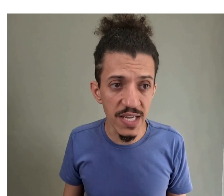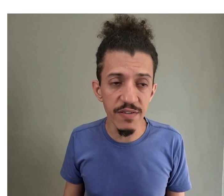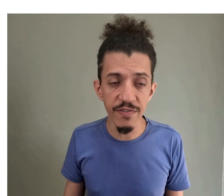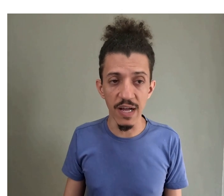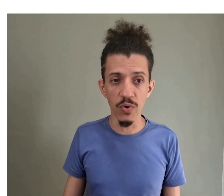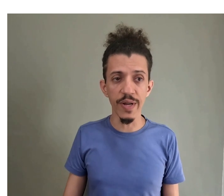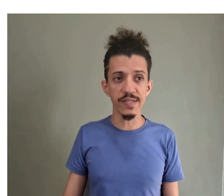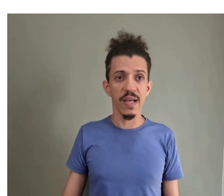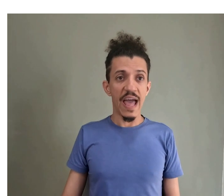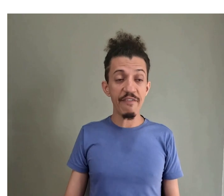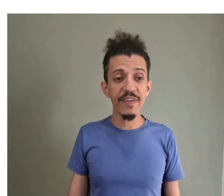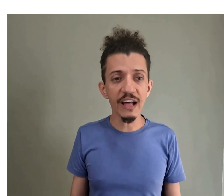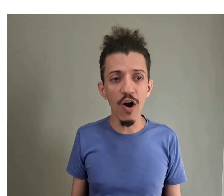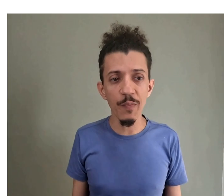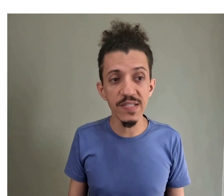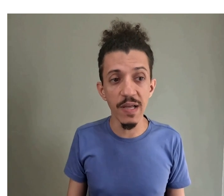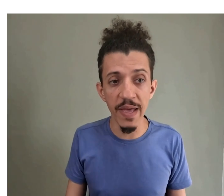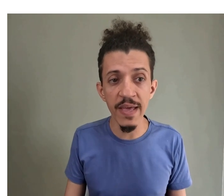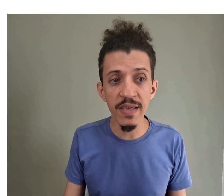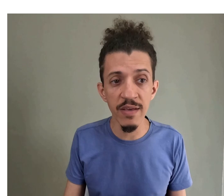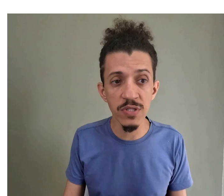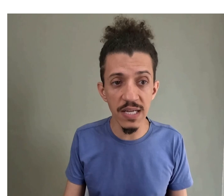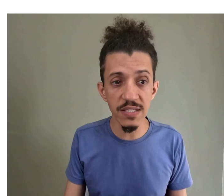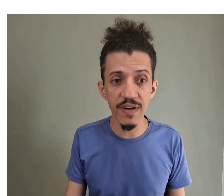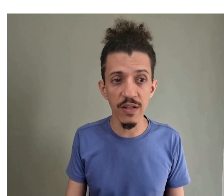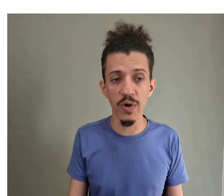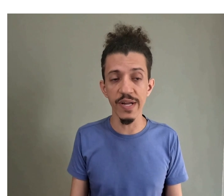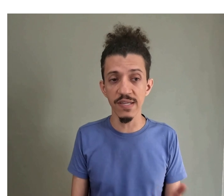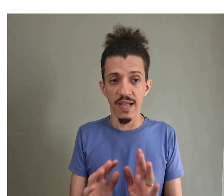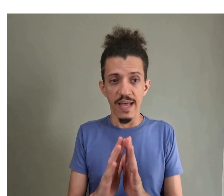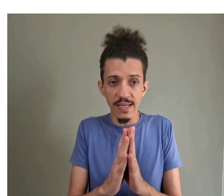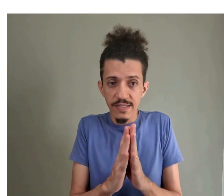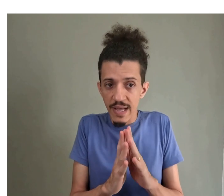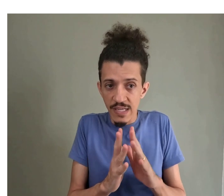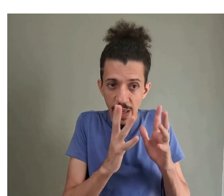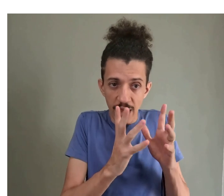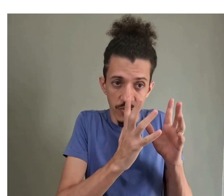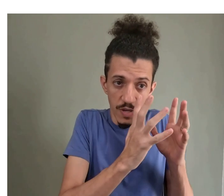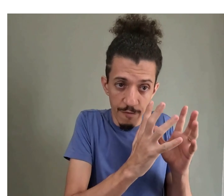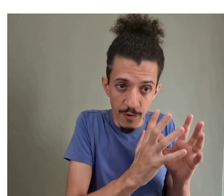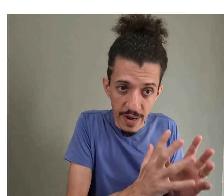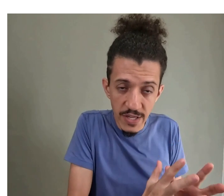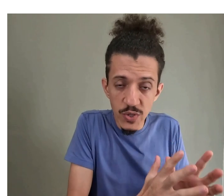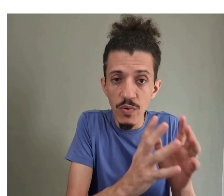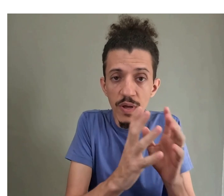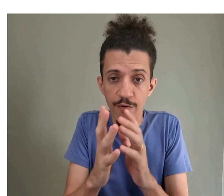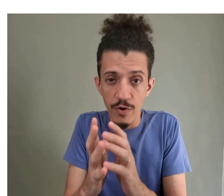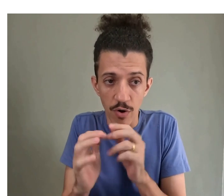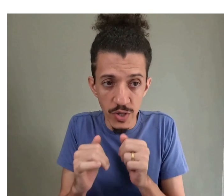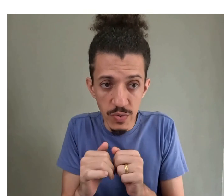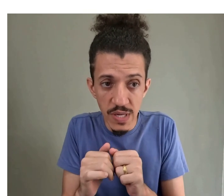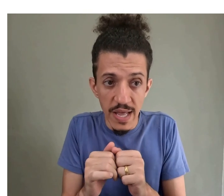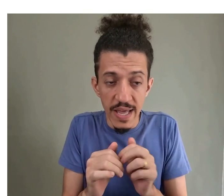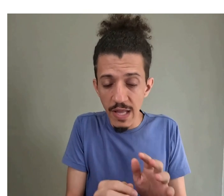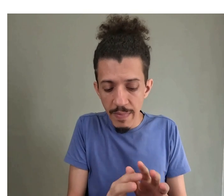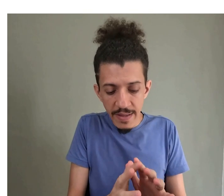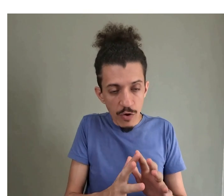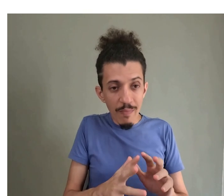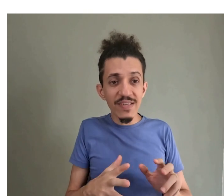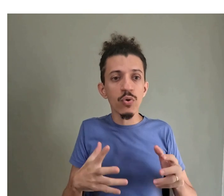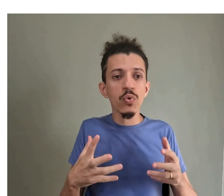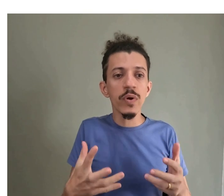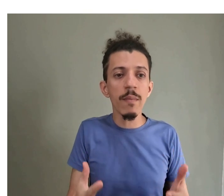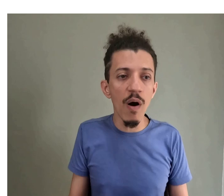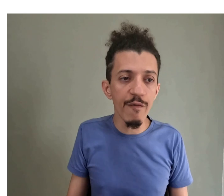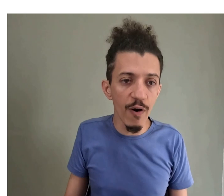de classificadores, é vital perceber que os classificadores, eles têm aspectos fonéticos e fonológicos e também tem